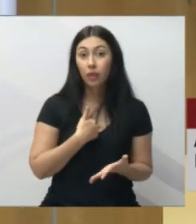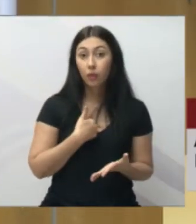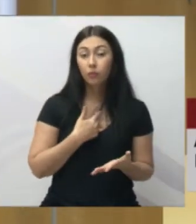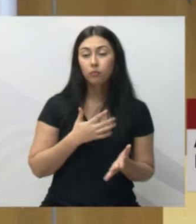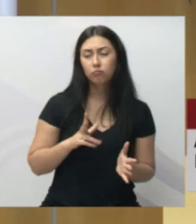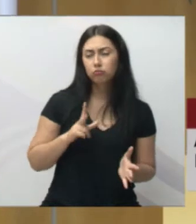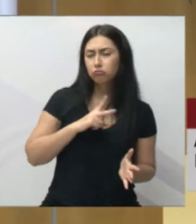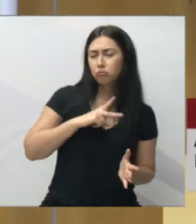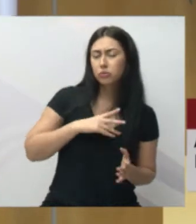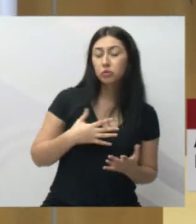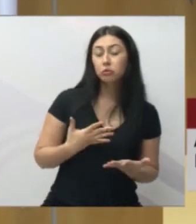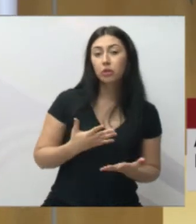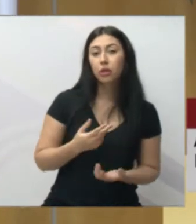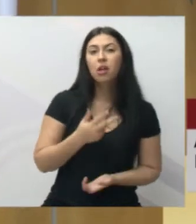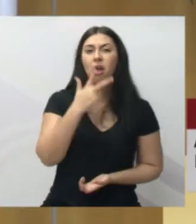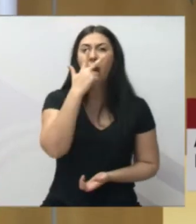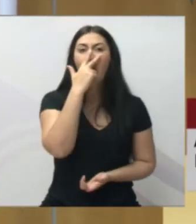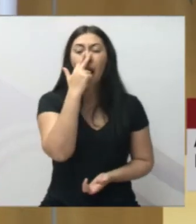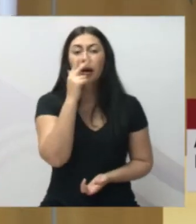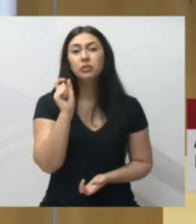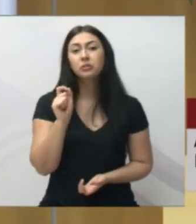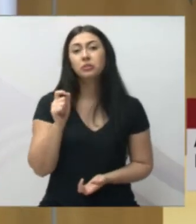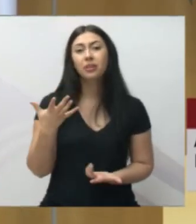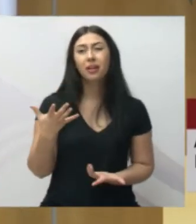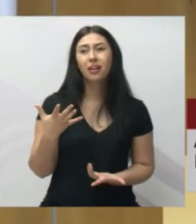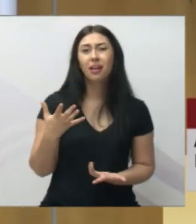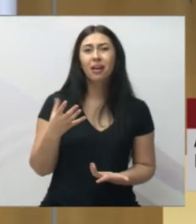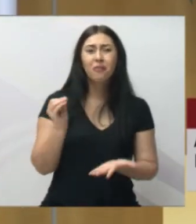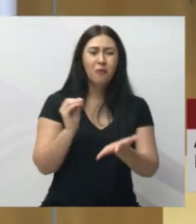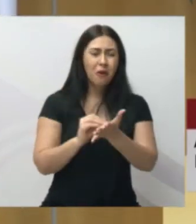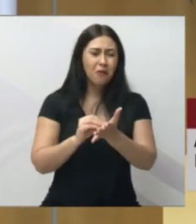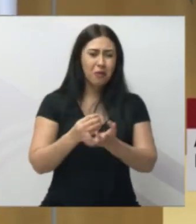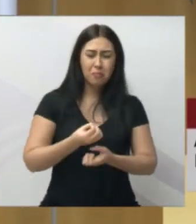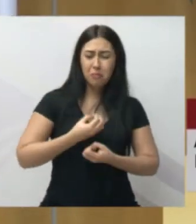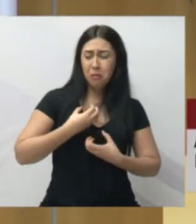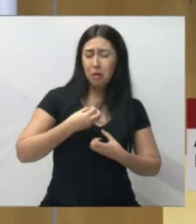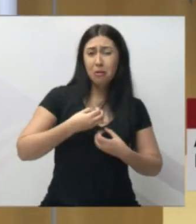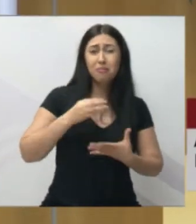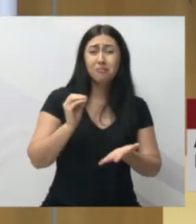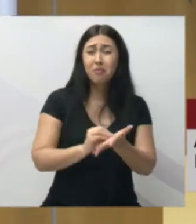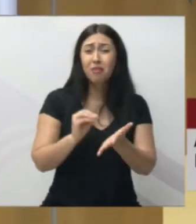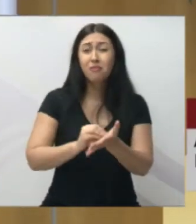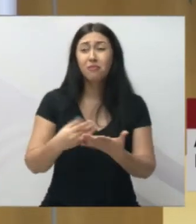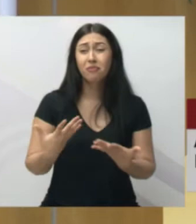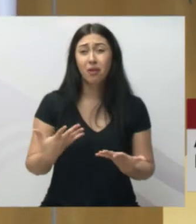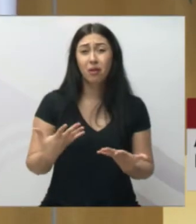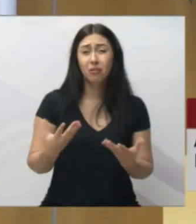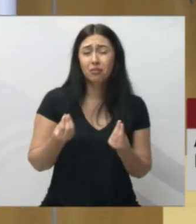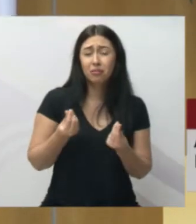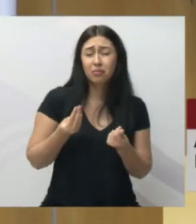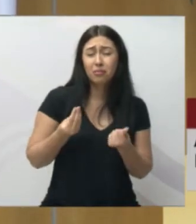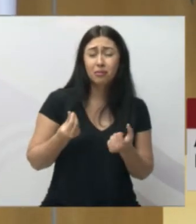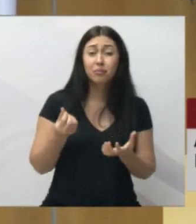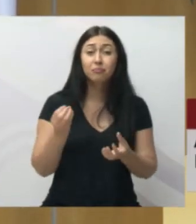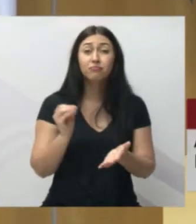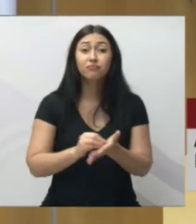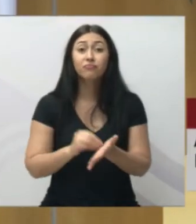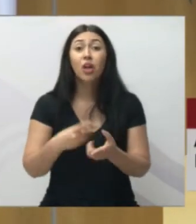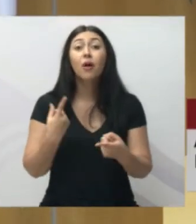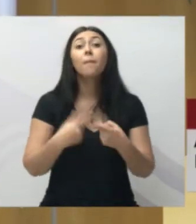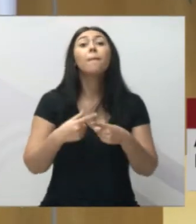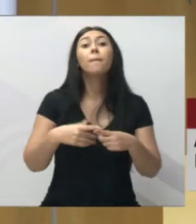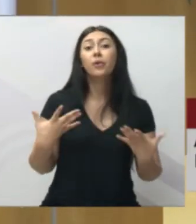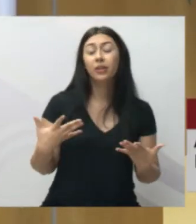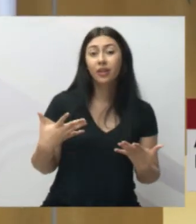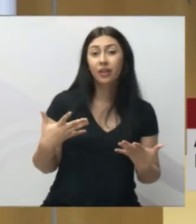particularmente acho de uma falta de sensibilidade muito grande do Tribunal de Contas, porque esse pessoal, eles não